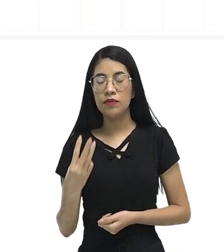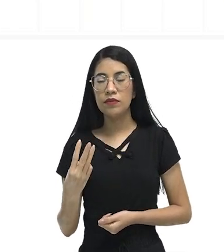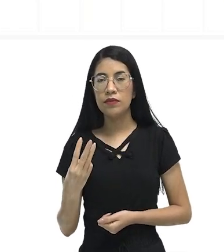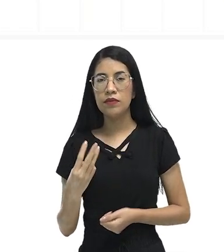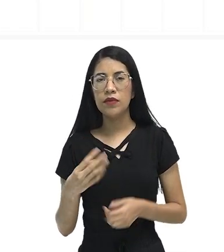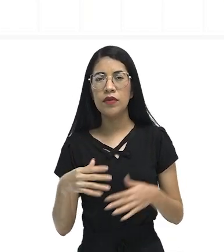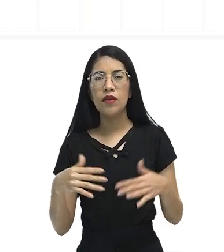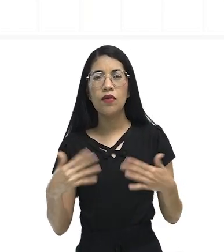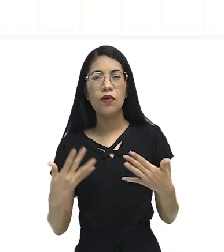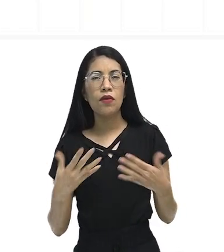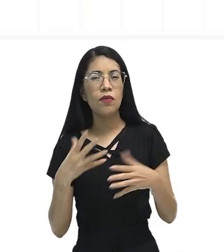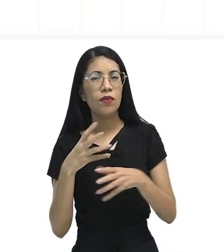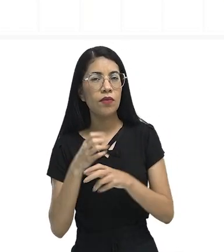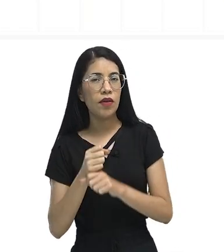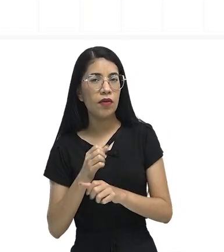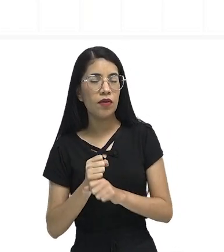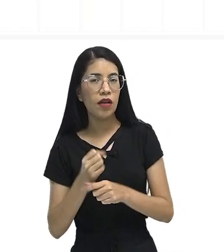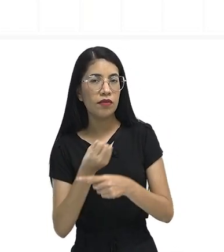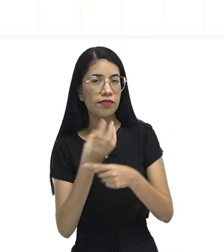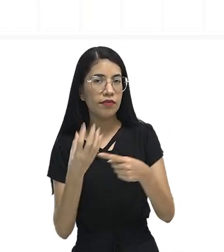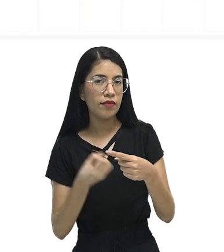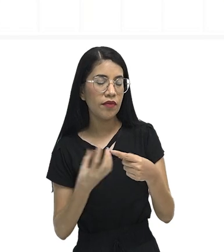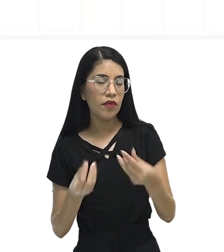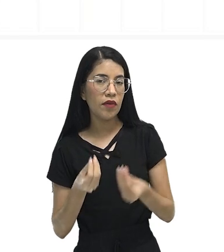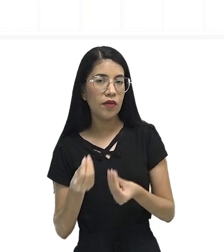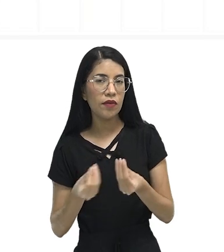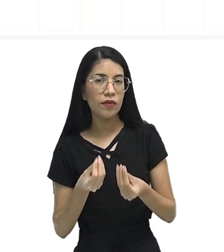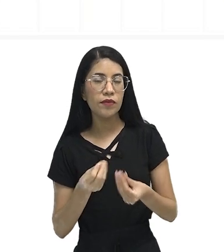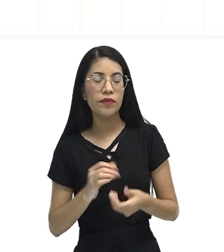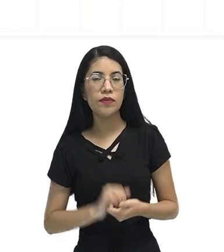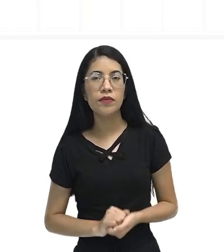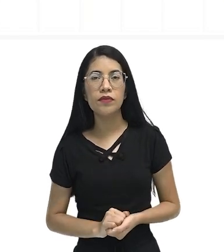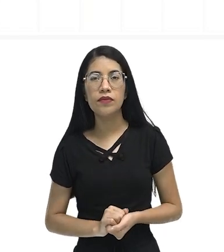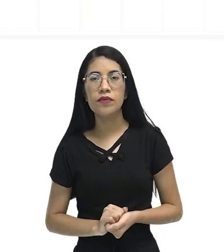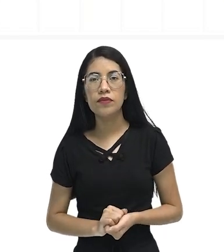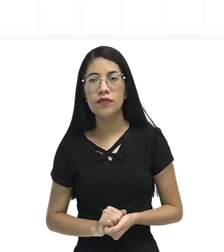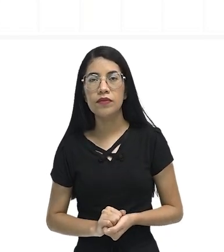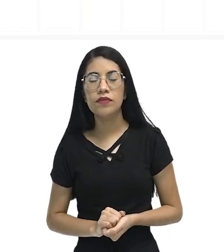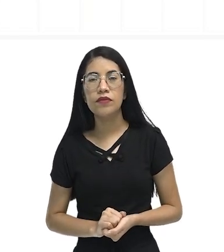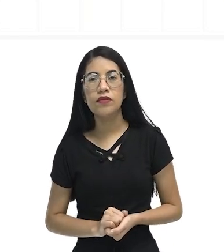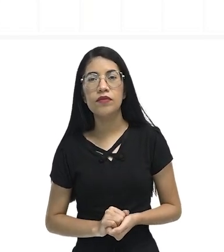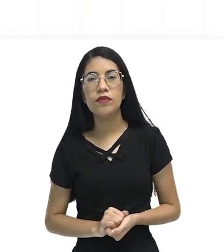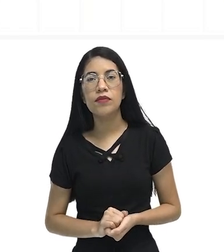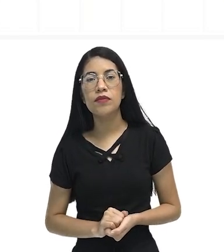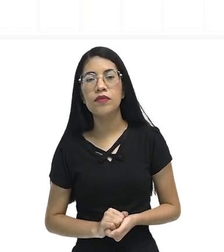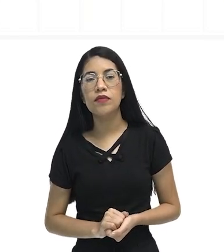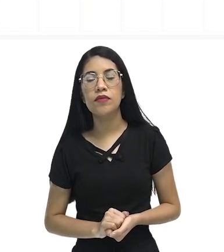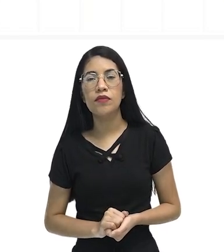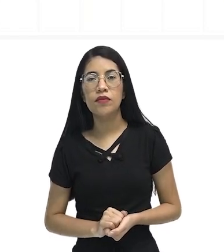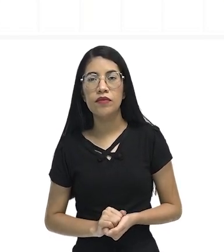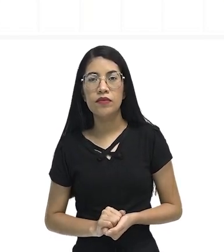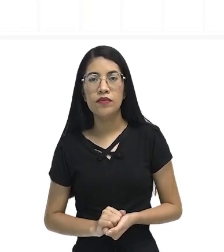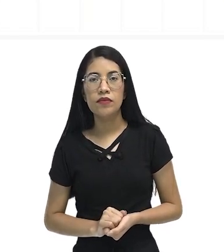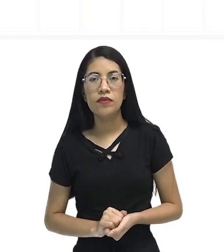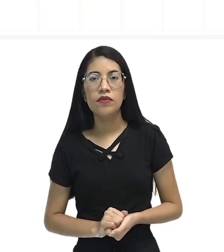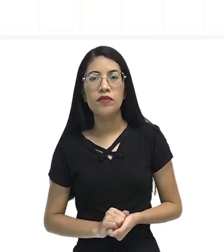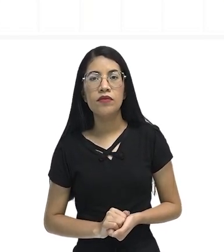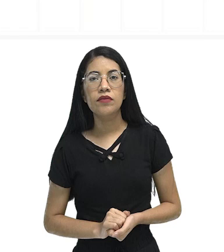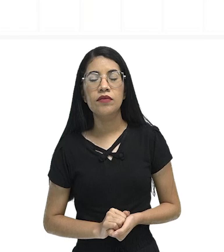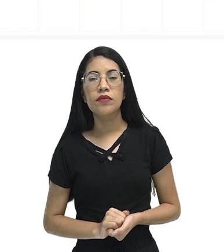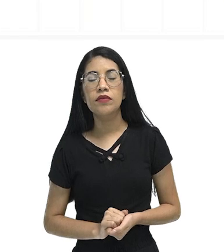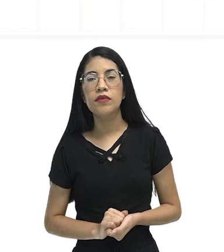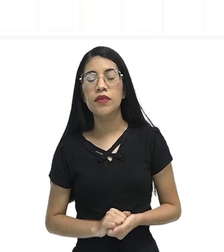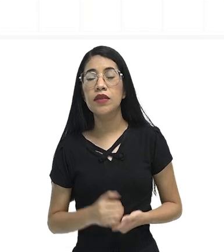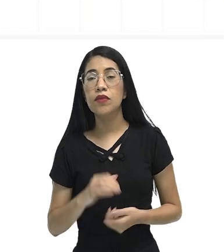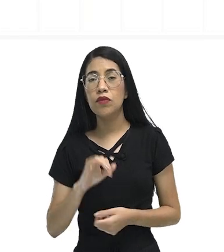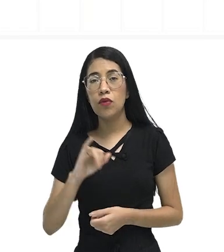0,043? E agora, como ficaria essa fração? Como que ficaria essa fração? Veja, eu vou